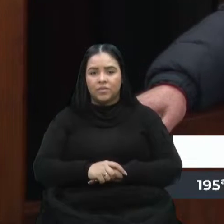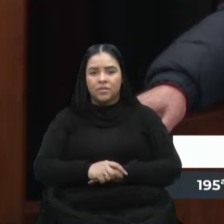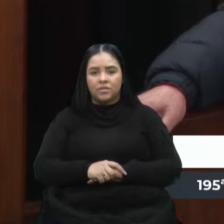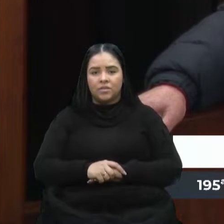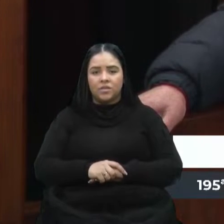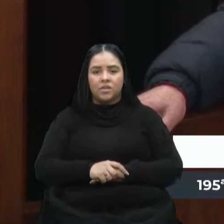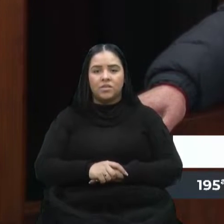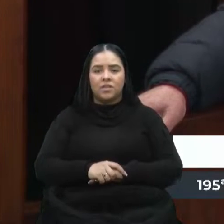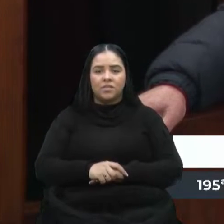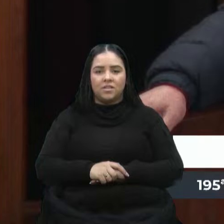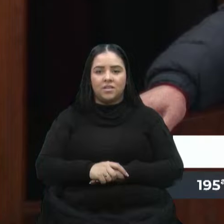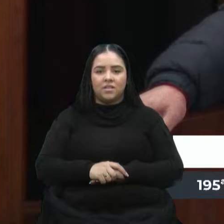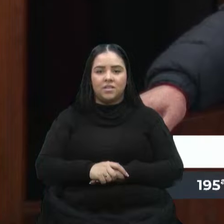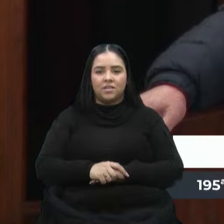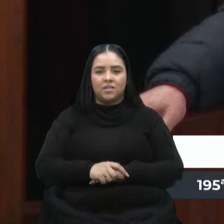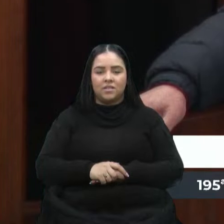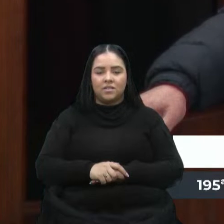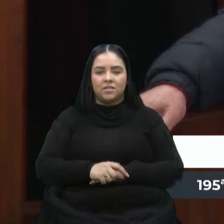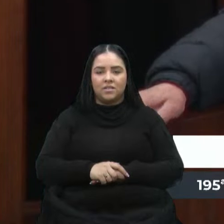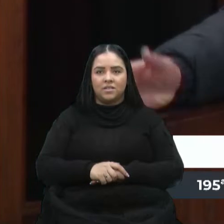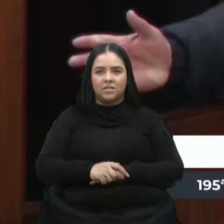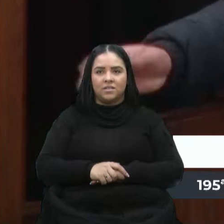Era 10%,